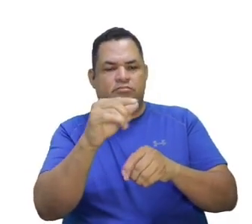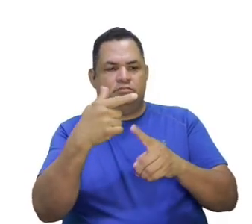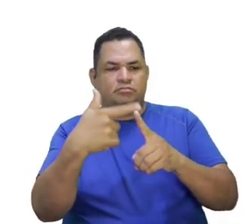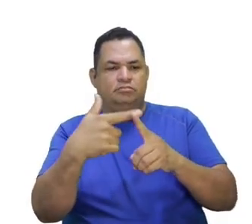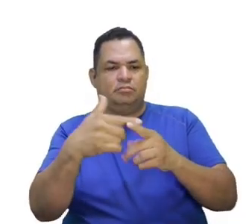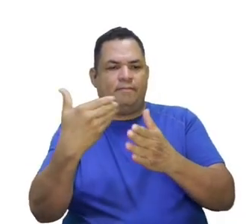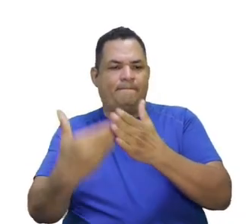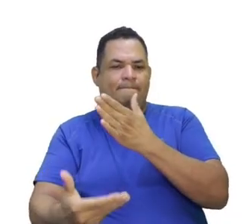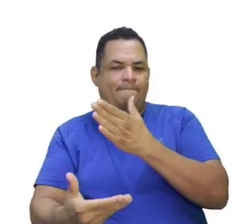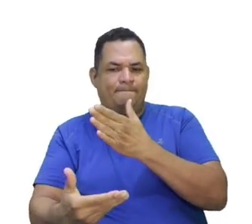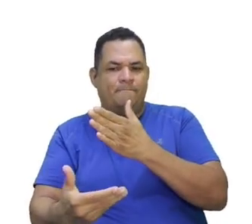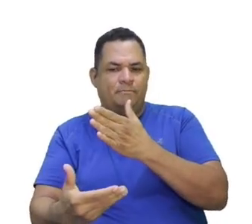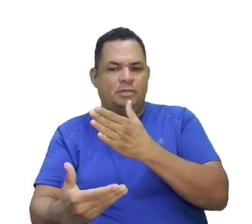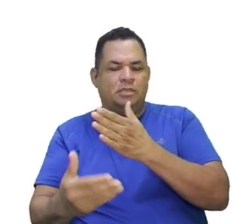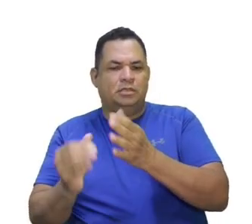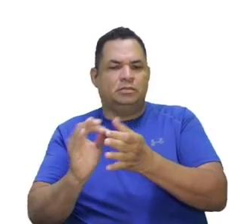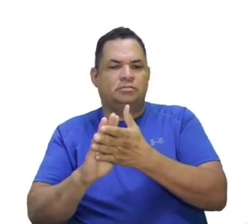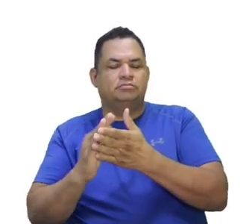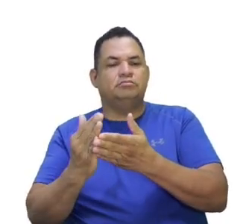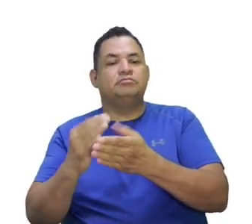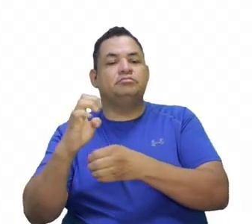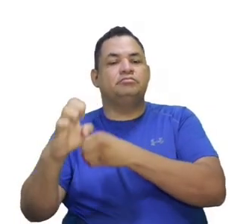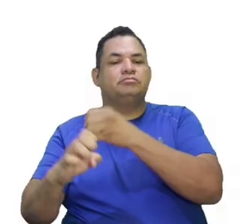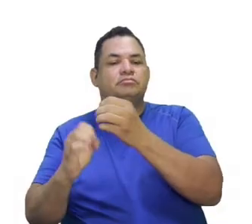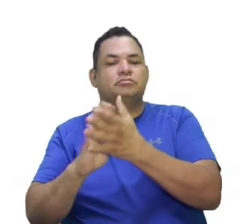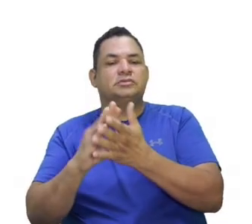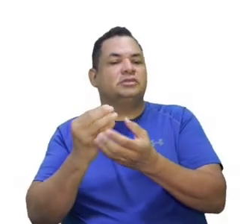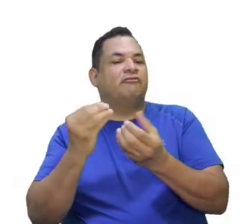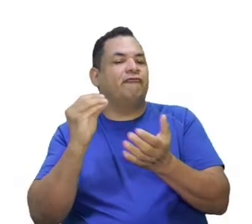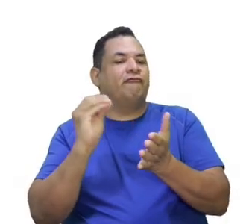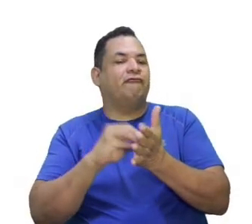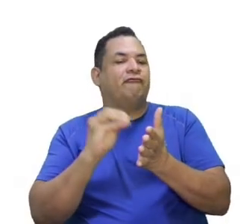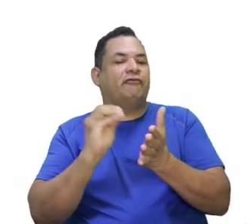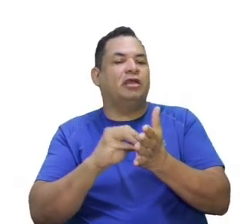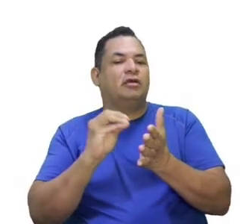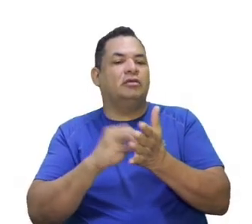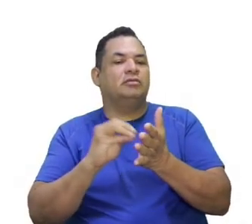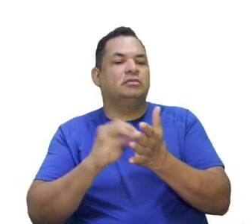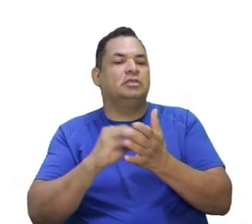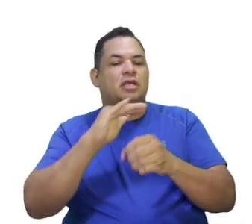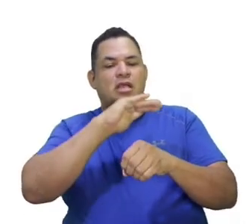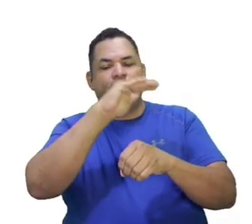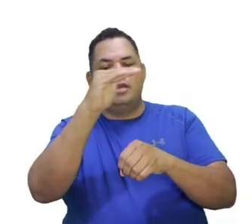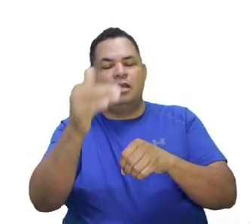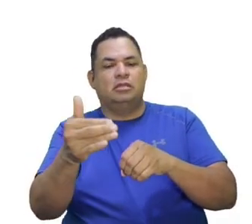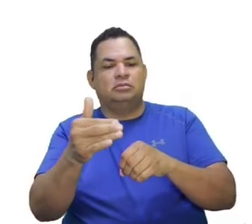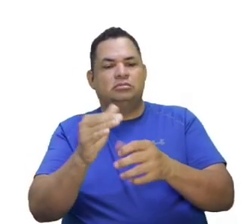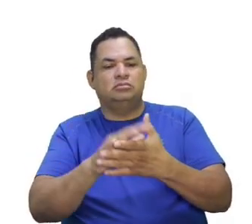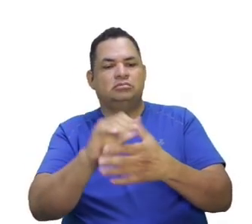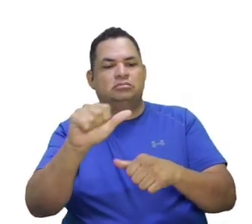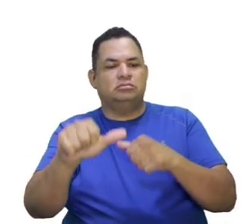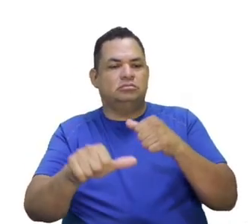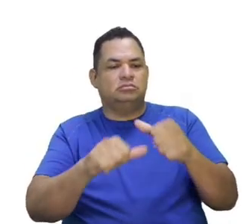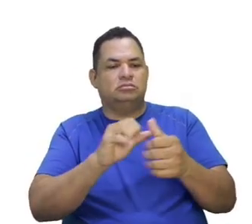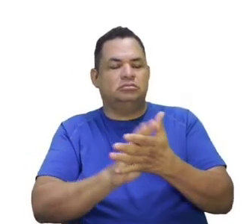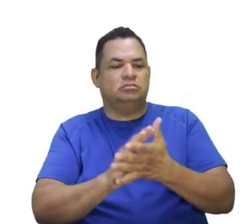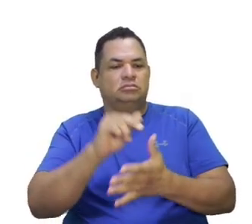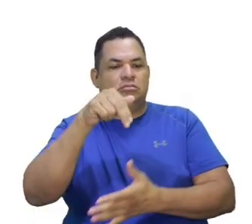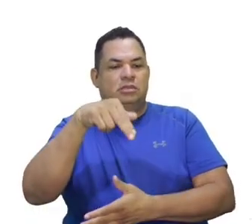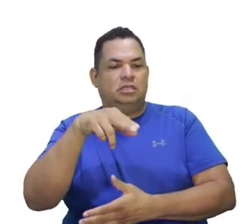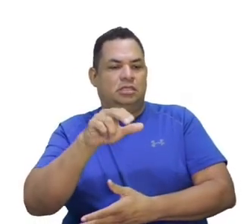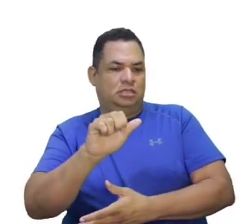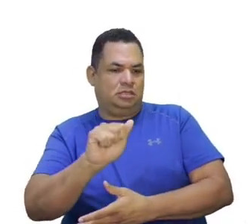Porque ele perdeu aquele elétron, então essa camada está vazia. E aí sim ele se tornou o íon